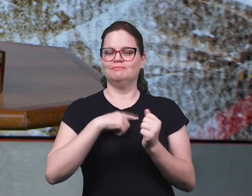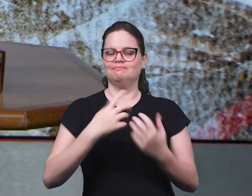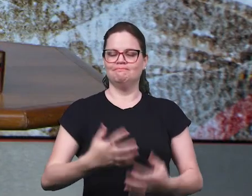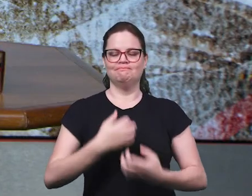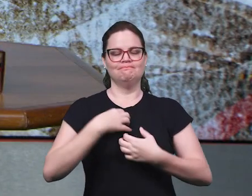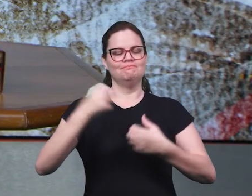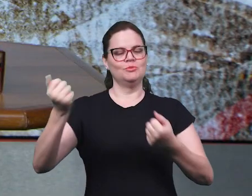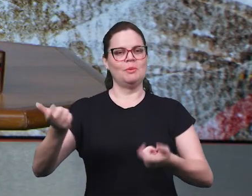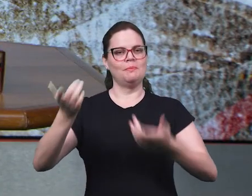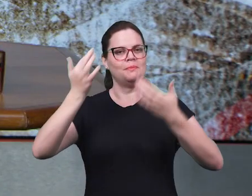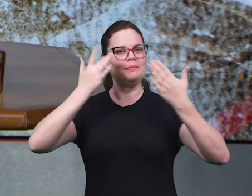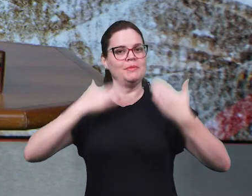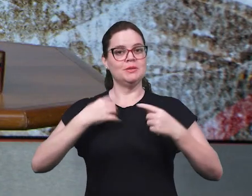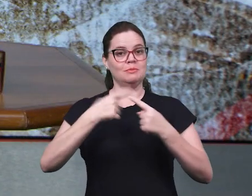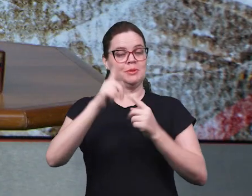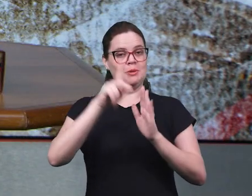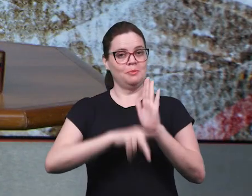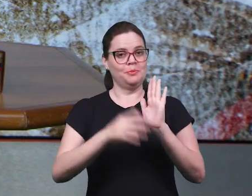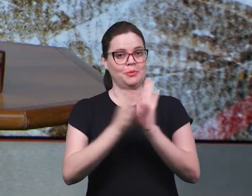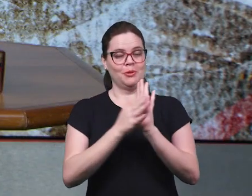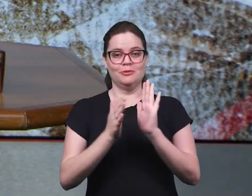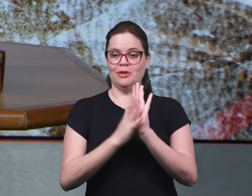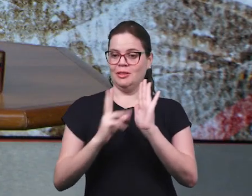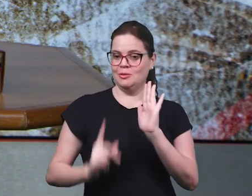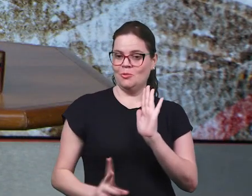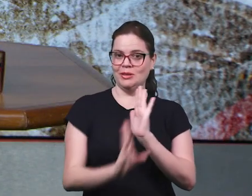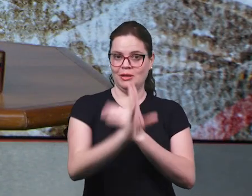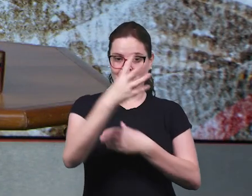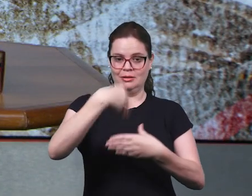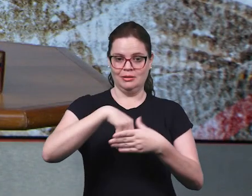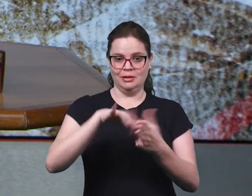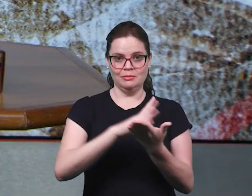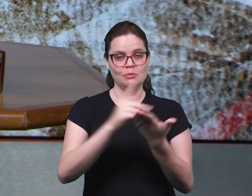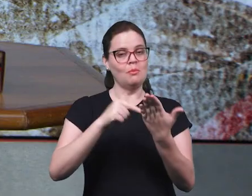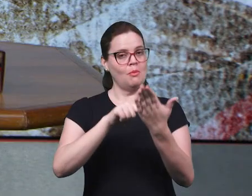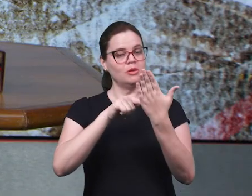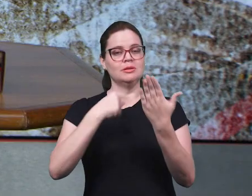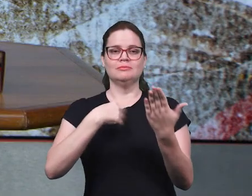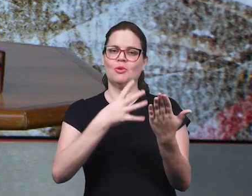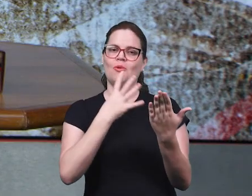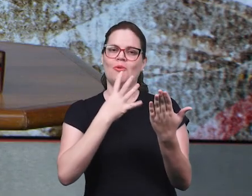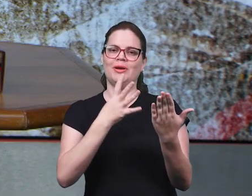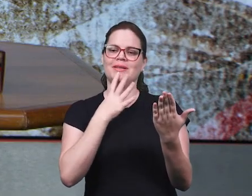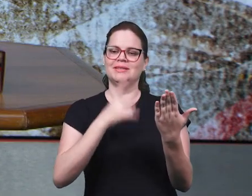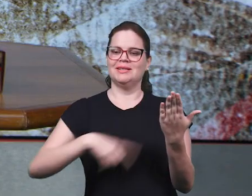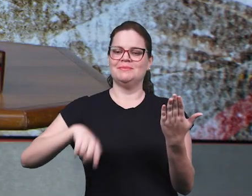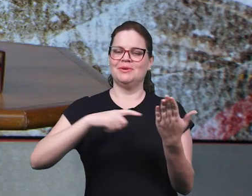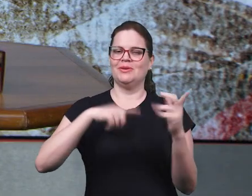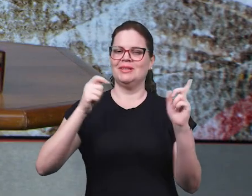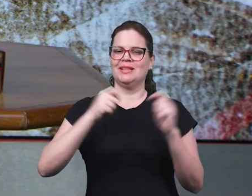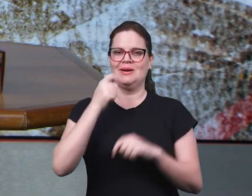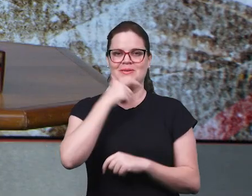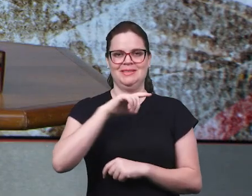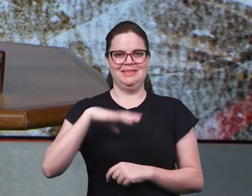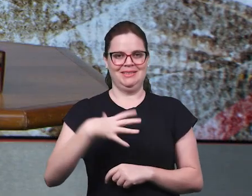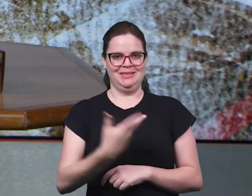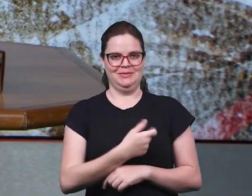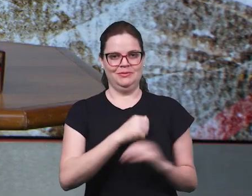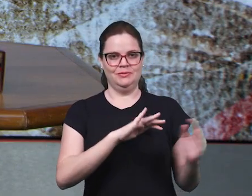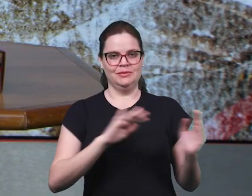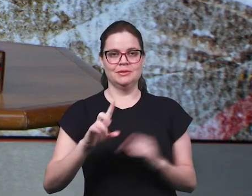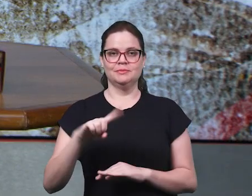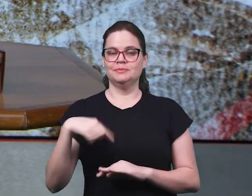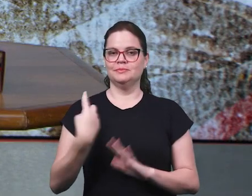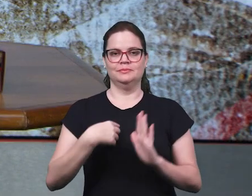né? Conhecermos o projeto eterno que o Senhor deixou registrado na sua palavra para a nossa salvação. Estamos na